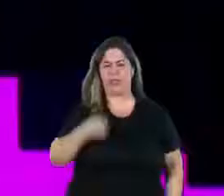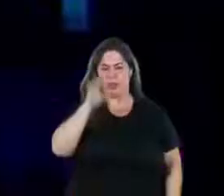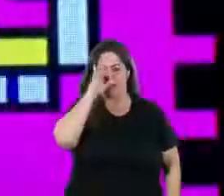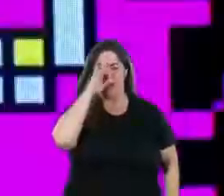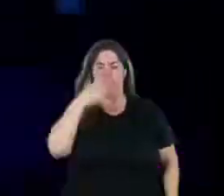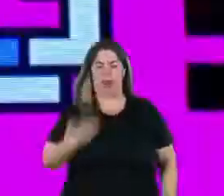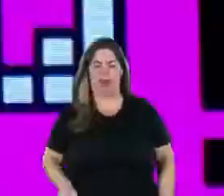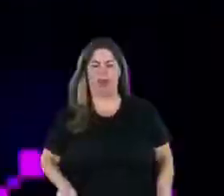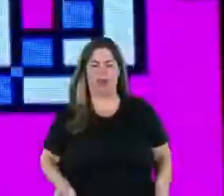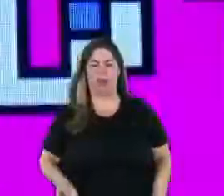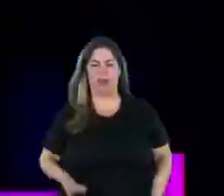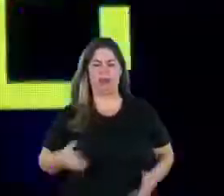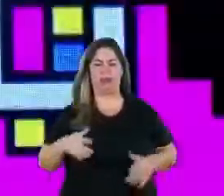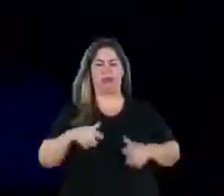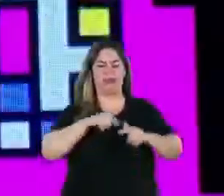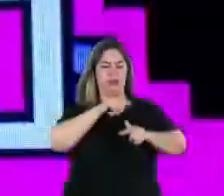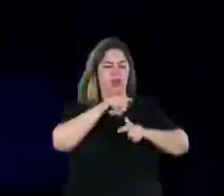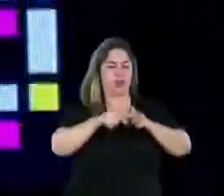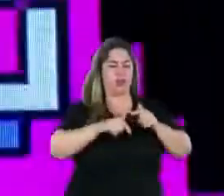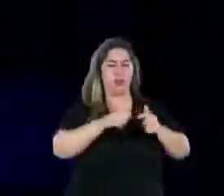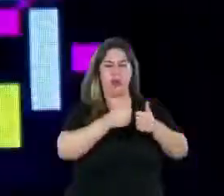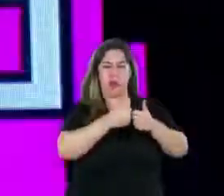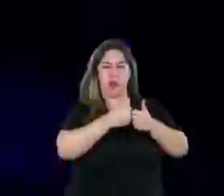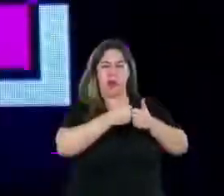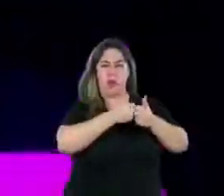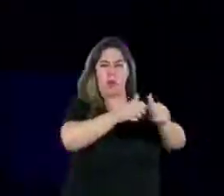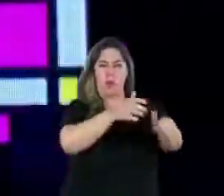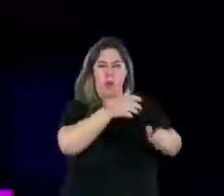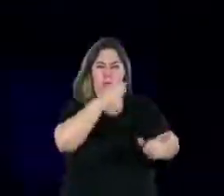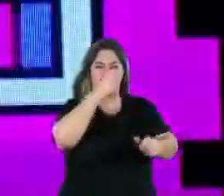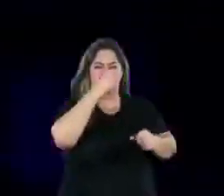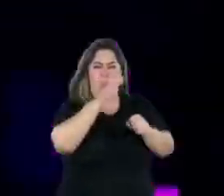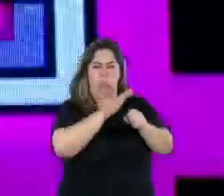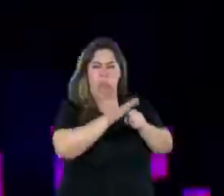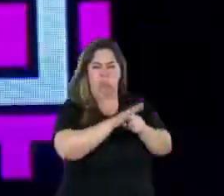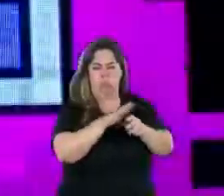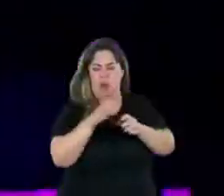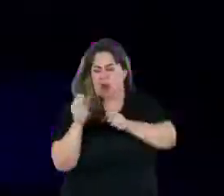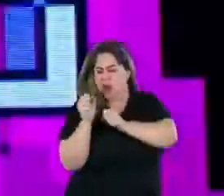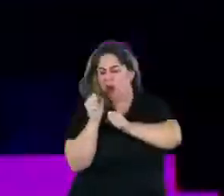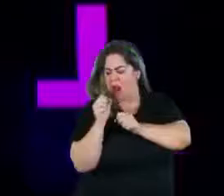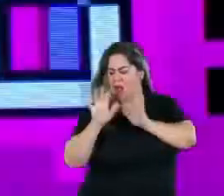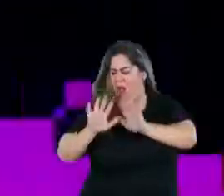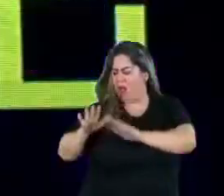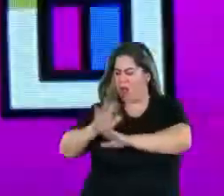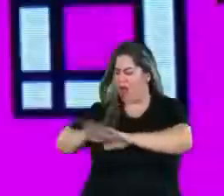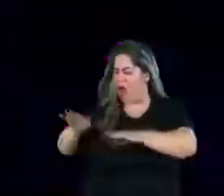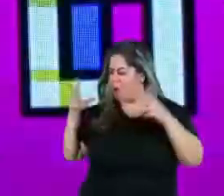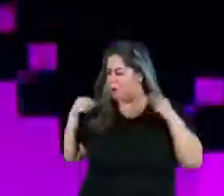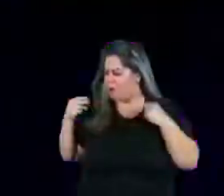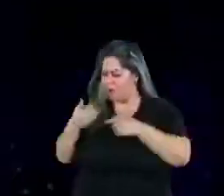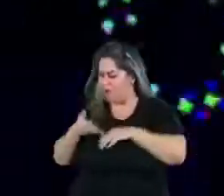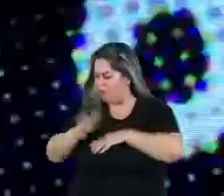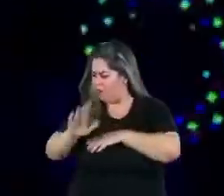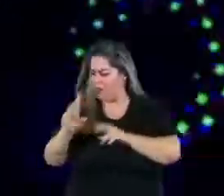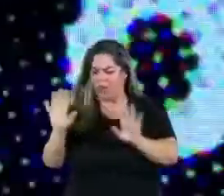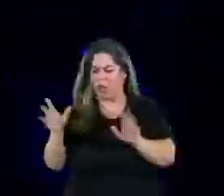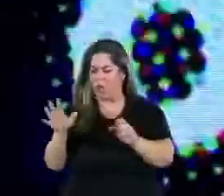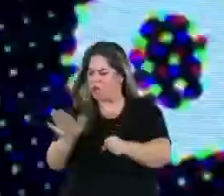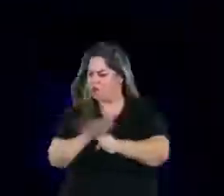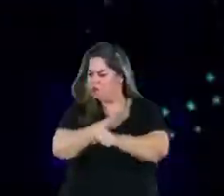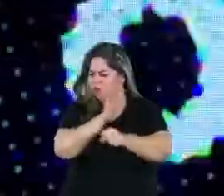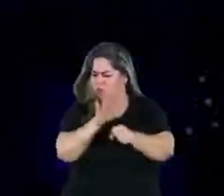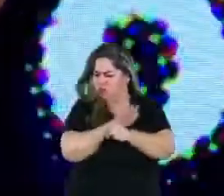Trabalha, trabalha, tudo de igual, ônibus lotado, caraca, esse cara vai roubar minha carteira, não encosta, pelo amor de Deus, vai descer, motorista, pra que ficar na porta se não vai descer? Aff,